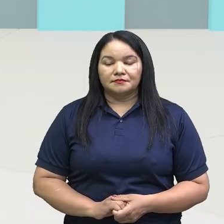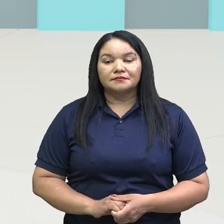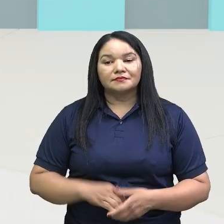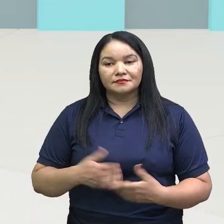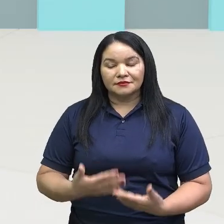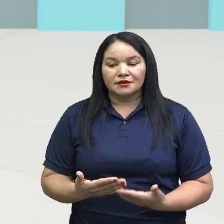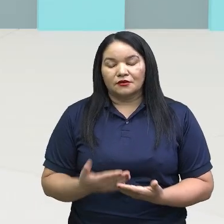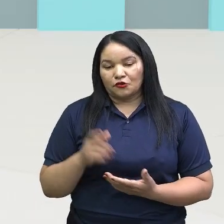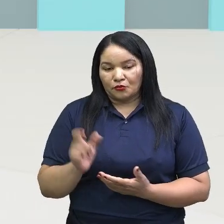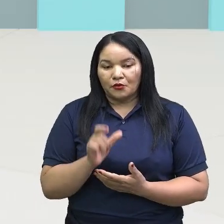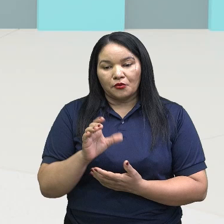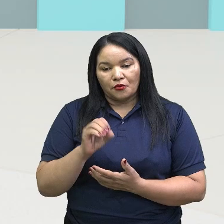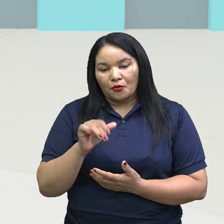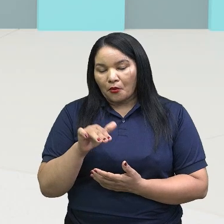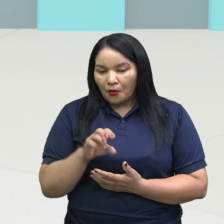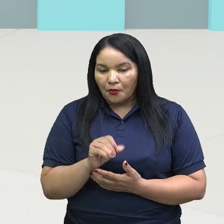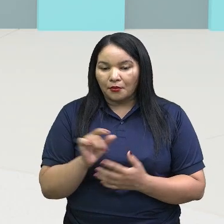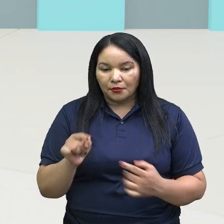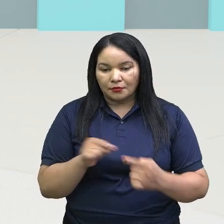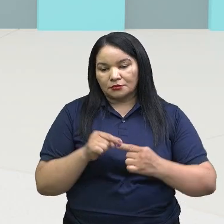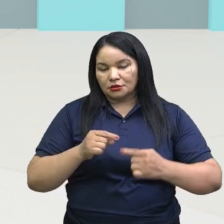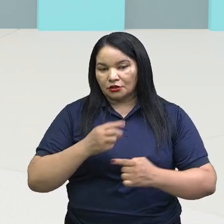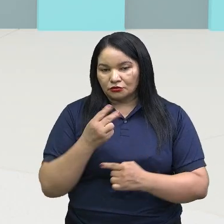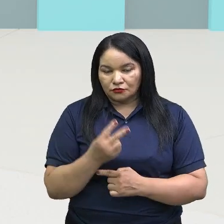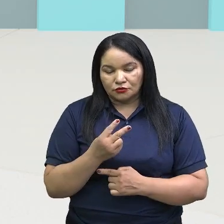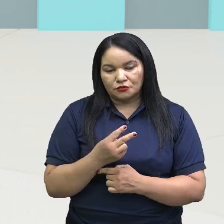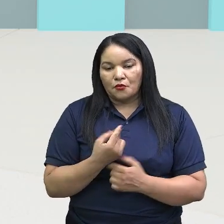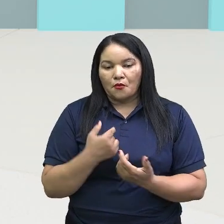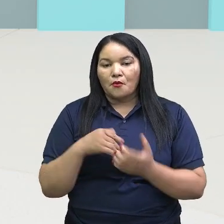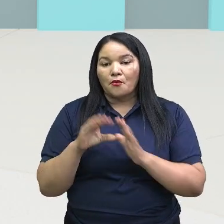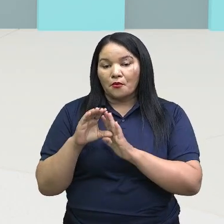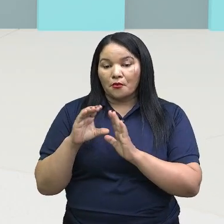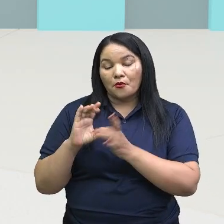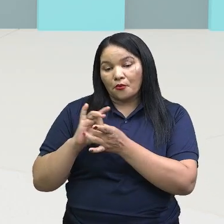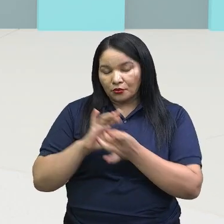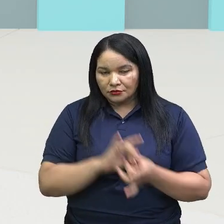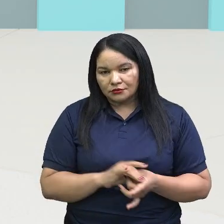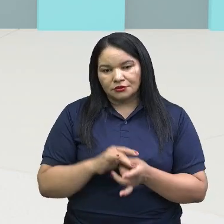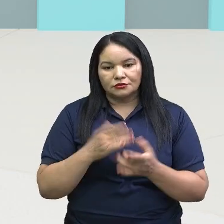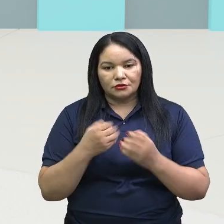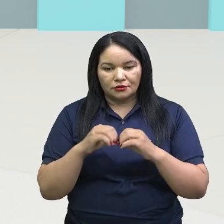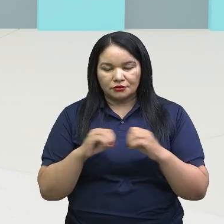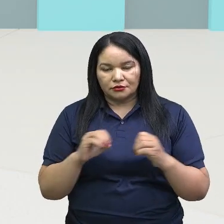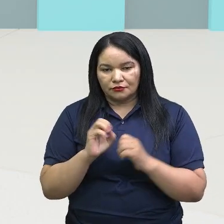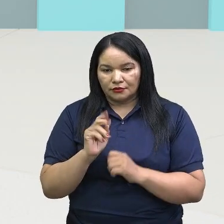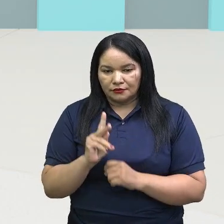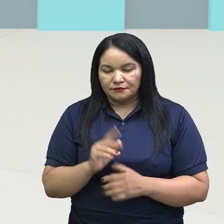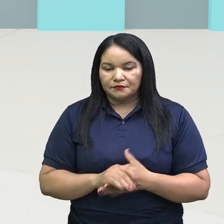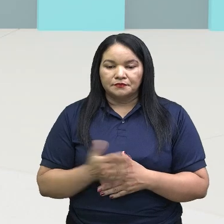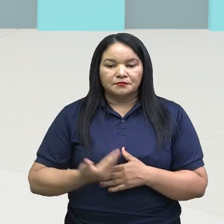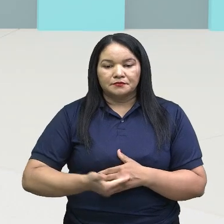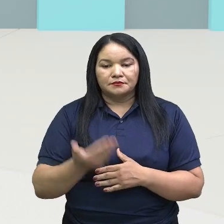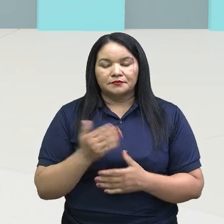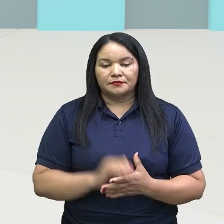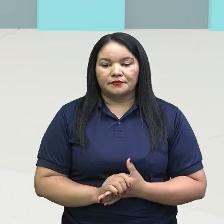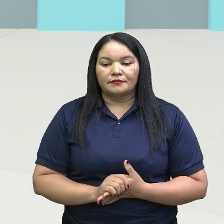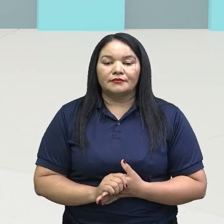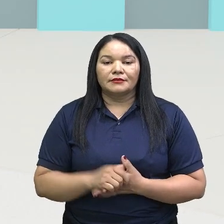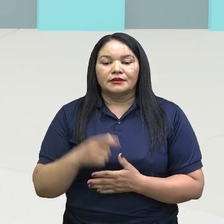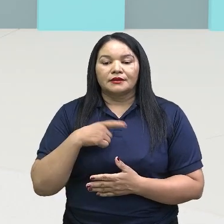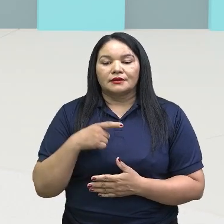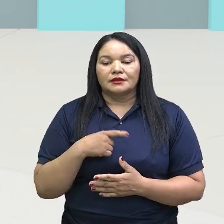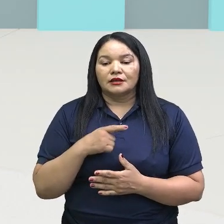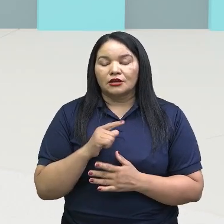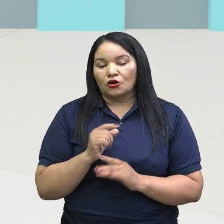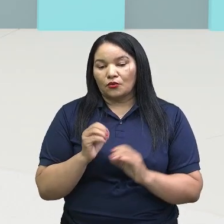como nas causais. Então, a gente tem que prestar atenção no contexto da oração, certo? Seguindo, nós temos mais